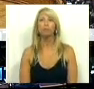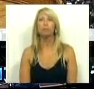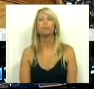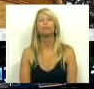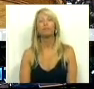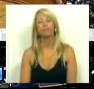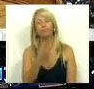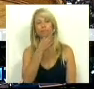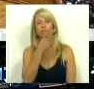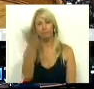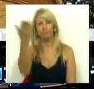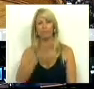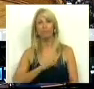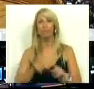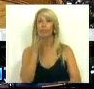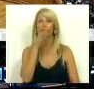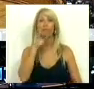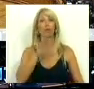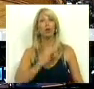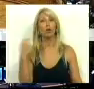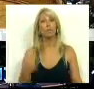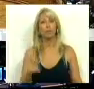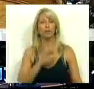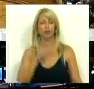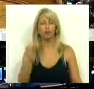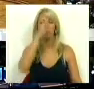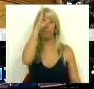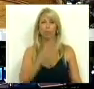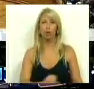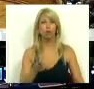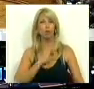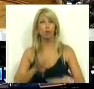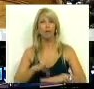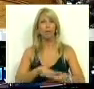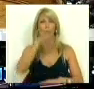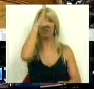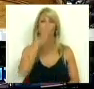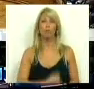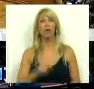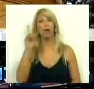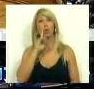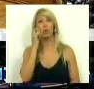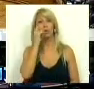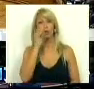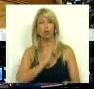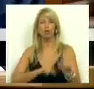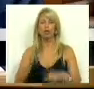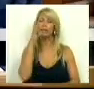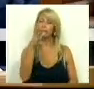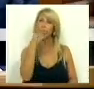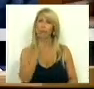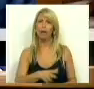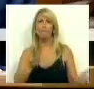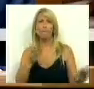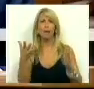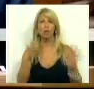Tem a palavra, Sr. Deputado. Senhora Presidente, Sr. Primeiro-Ministro, senhores membros do Governo, senhores deputados. Há